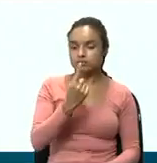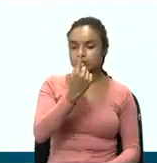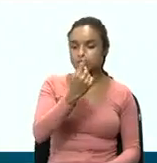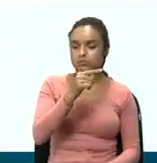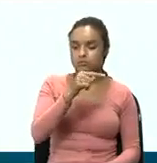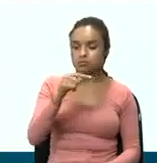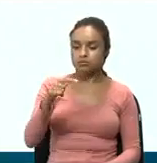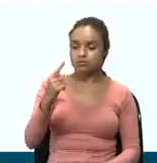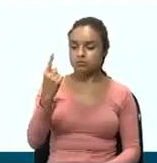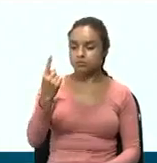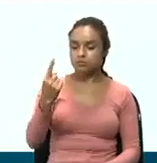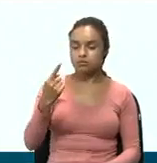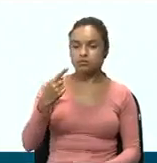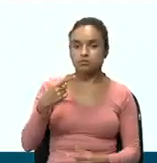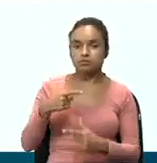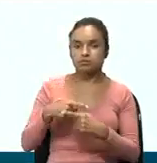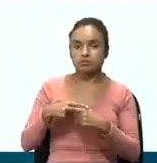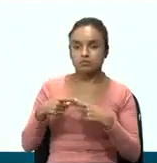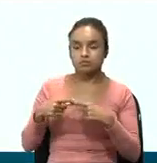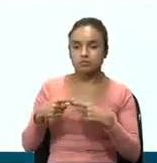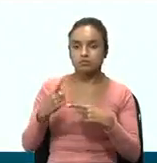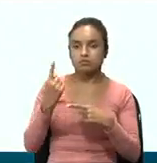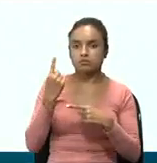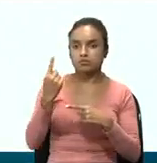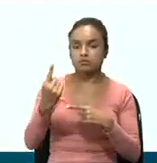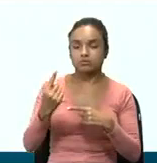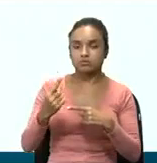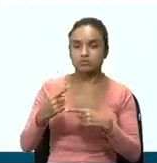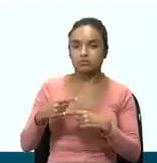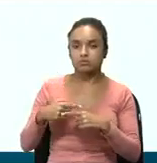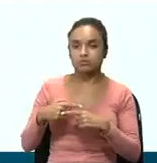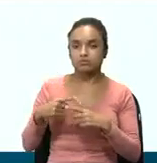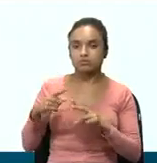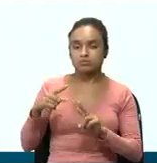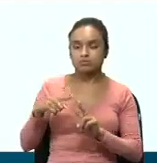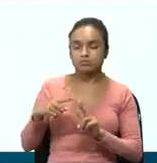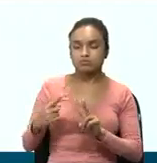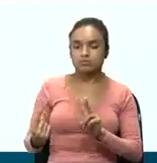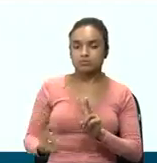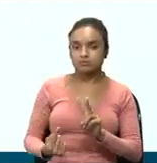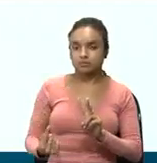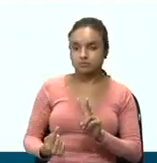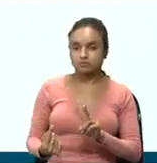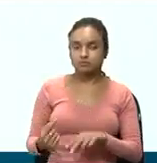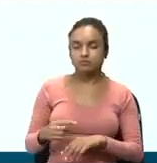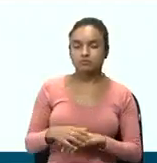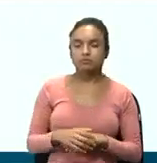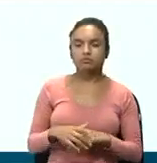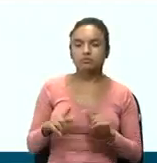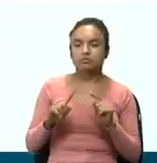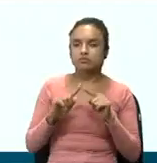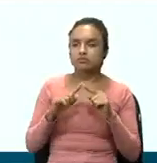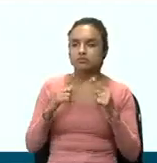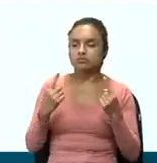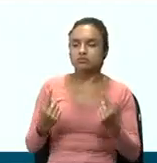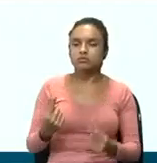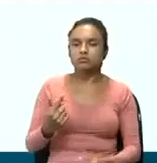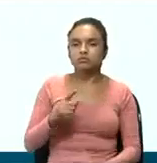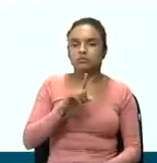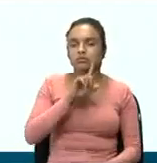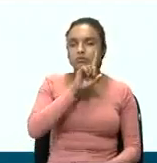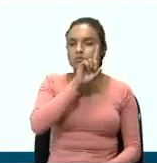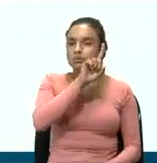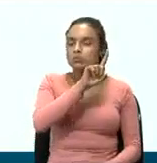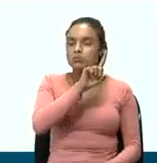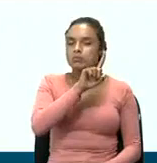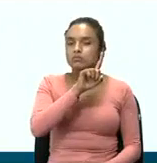1 sobre raiz de 1. Então, aí a gente pode pensar, né? 1 menos 1, eu